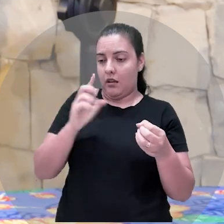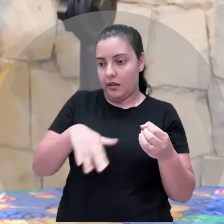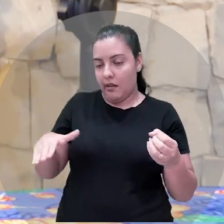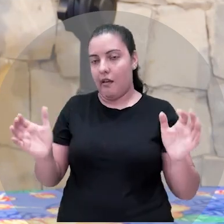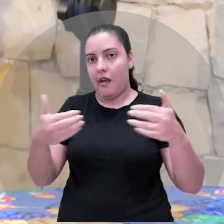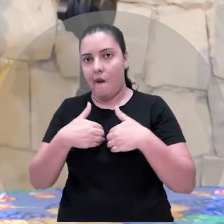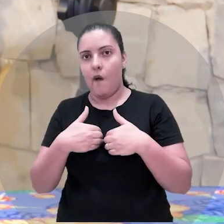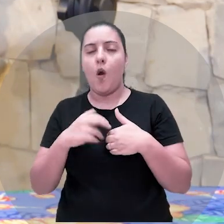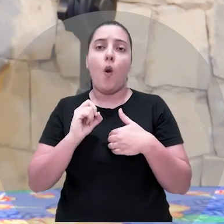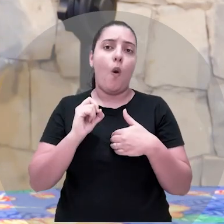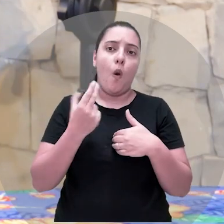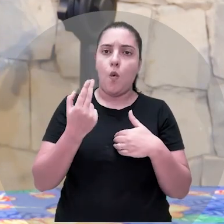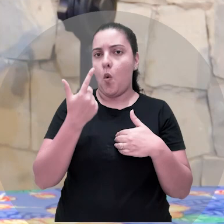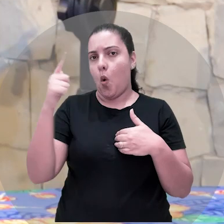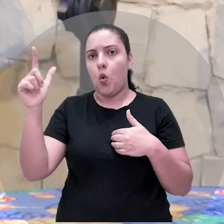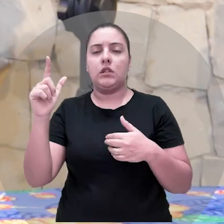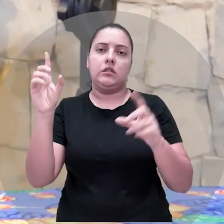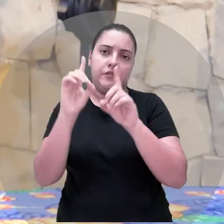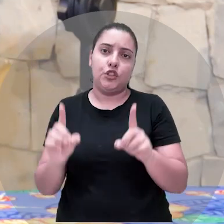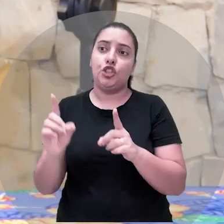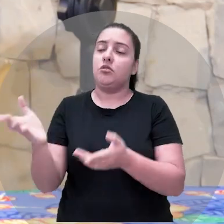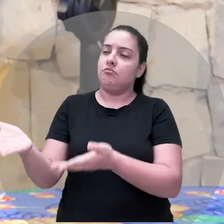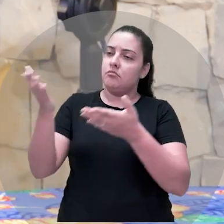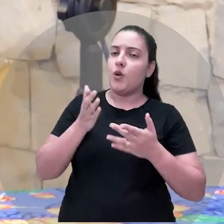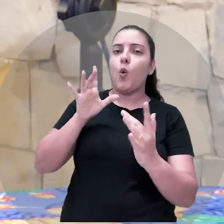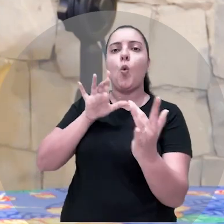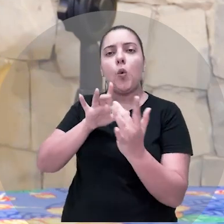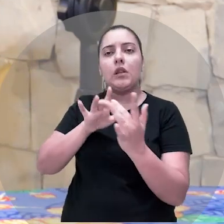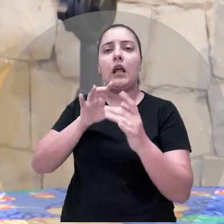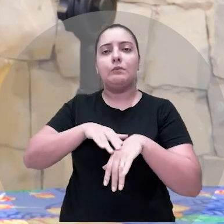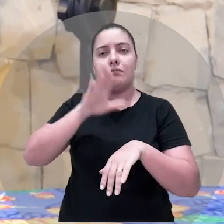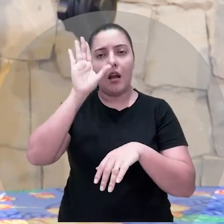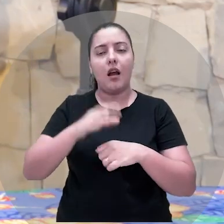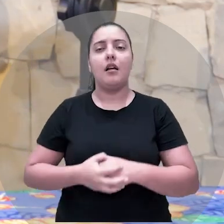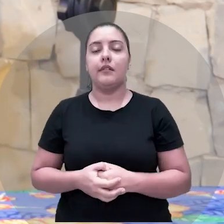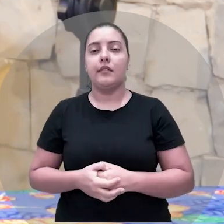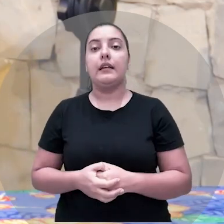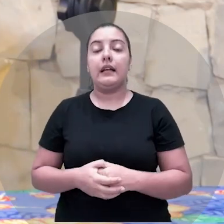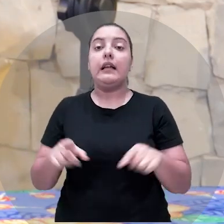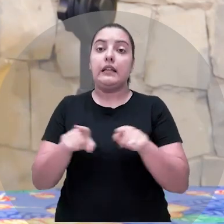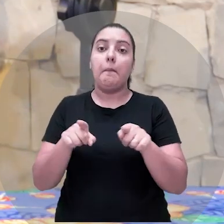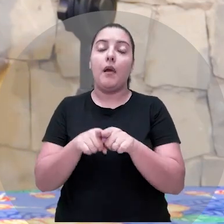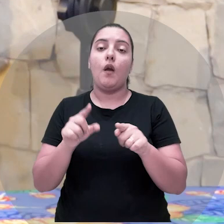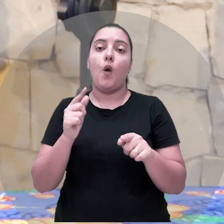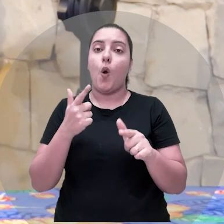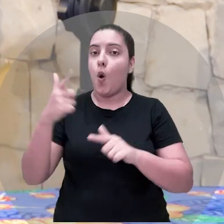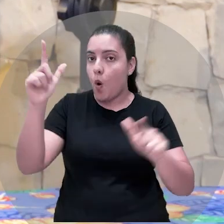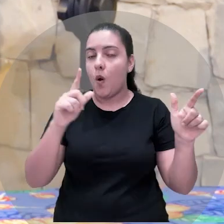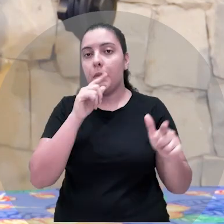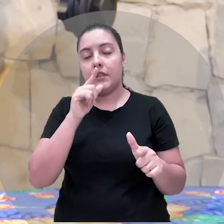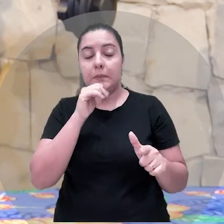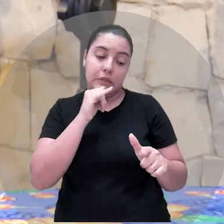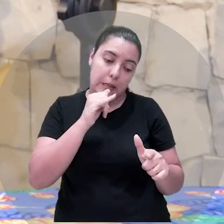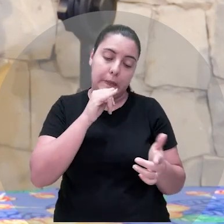né porque a gente fala muito em crianças com autismo mas a gente tem o jovem tem um adolescente o adulto que é muito importante